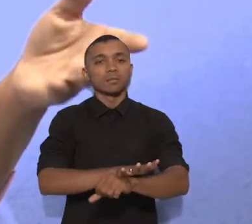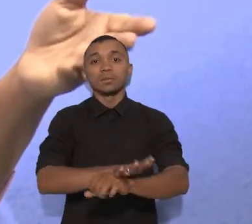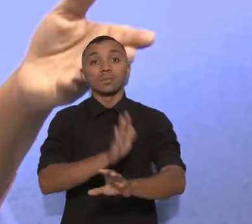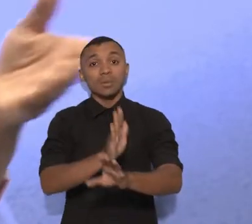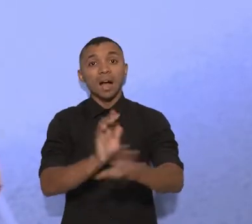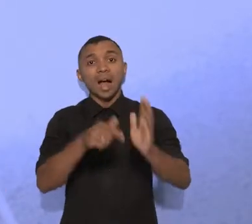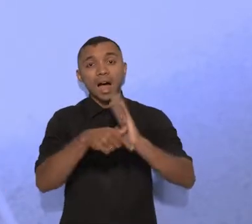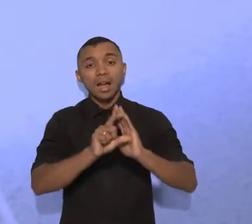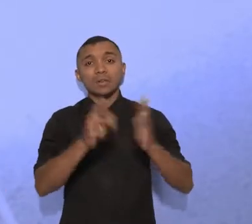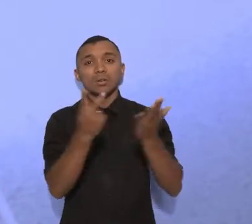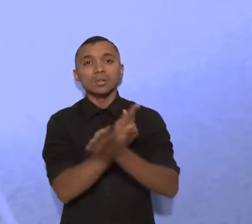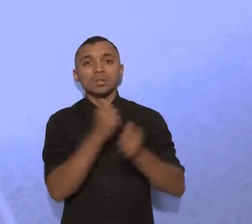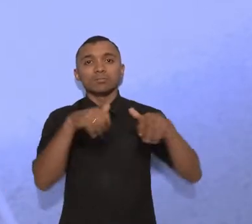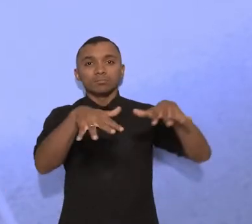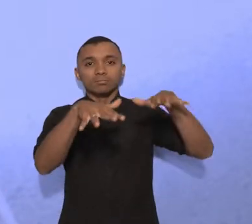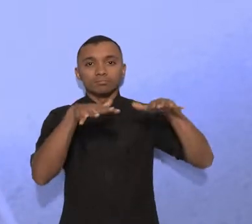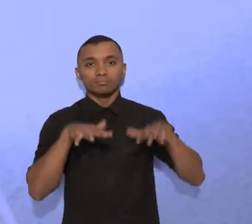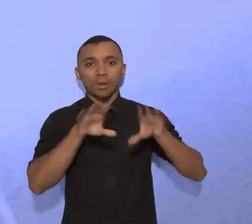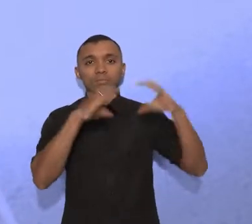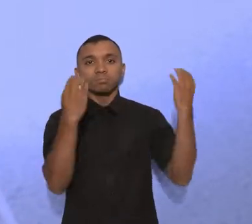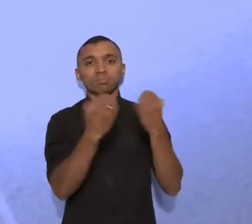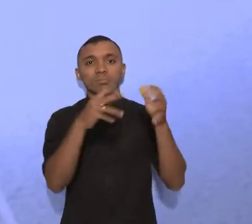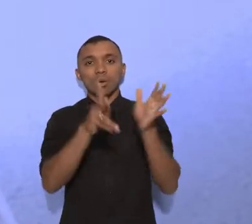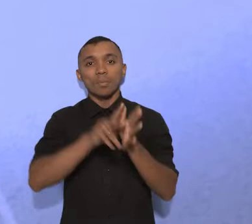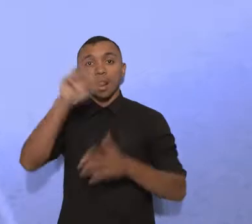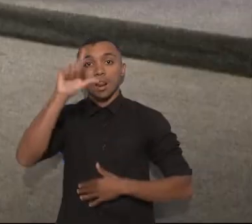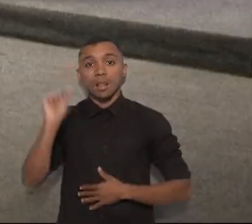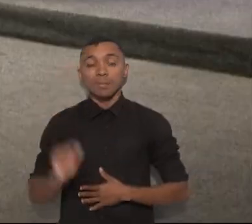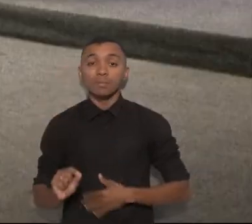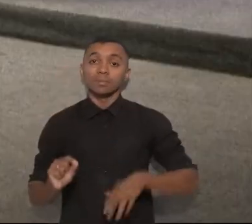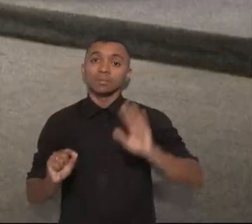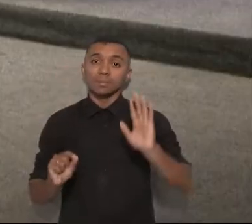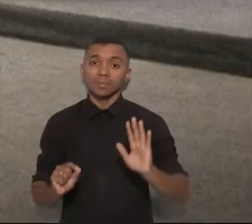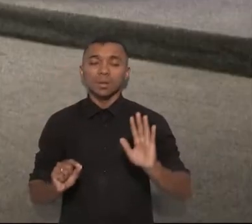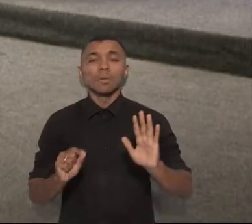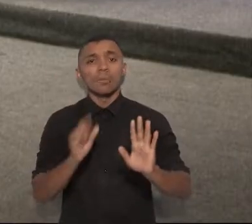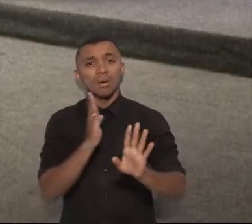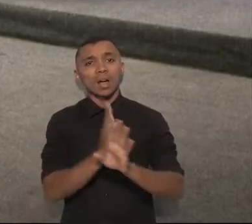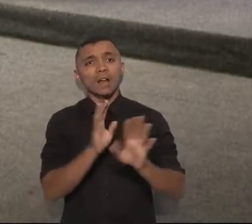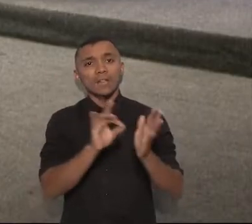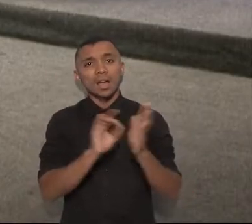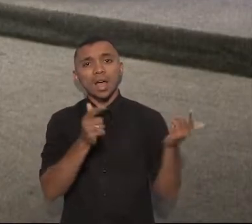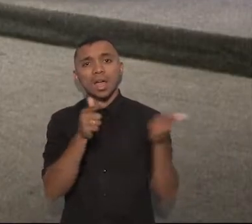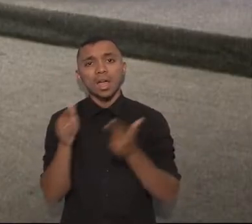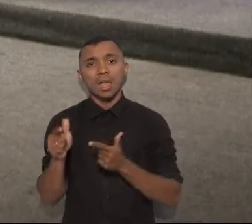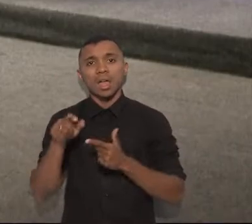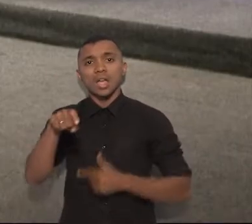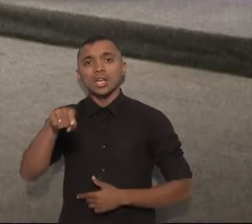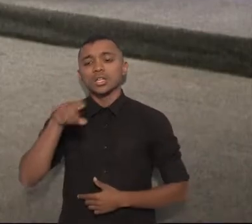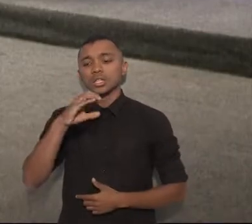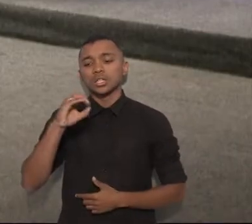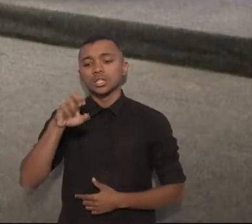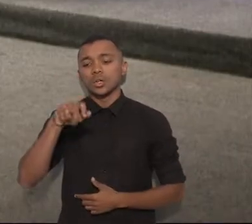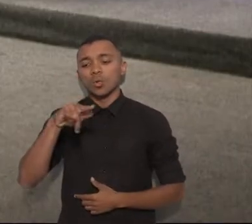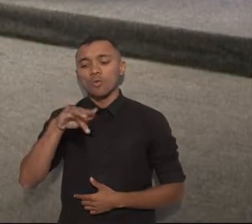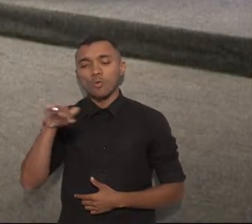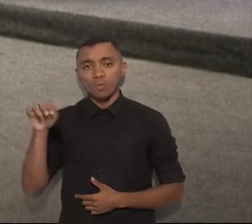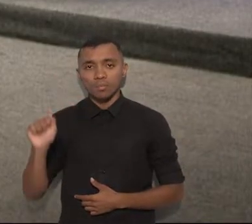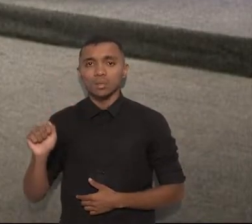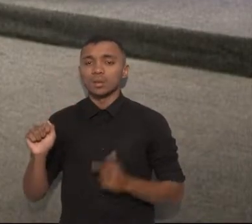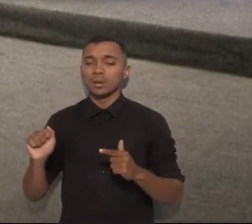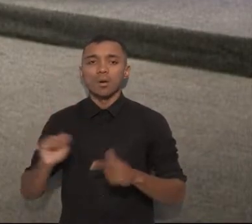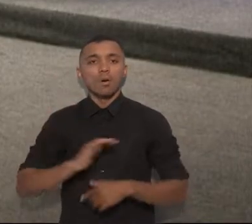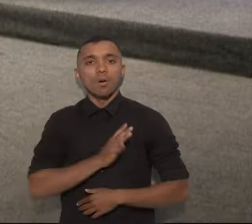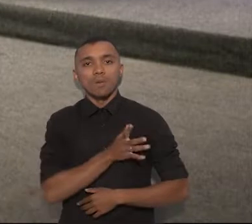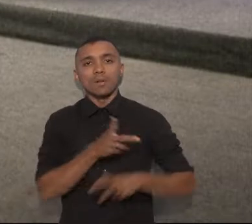lá, principalmente na Libertadores. A gente não pode punir todo, que aí seria xenofobia. E xenofobia é tão ridículo quanto a